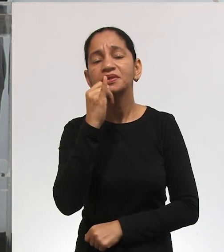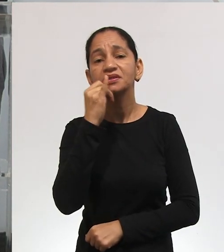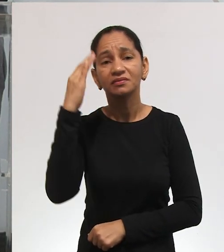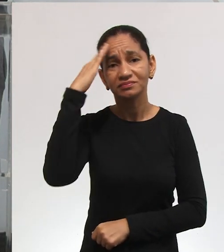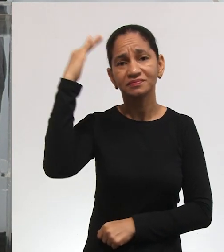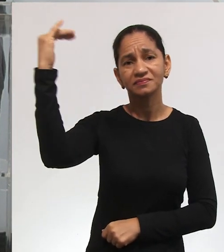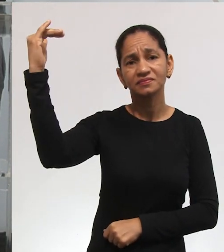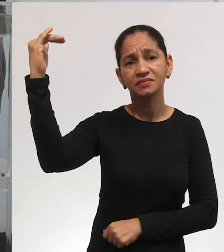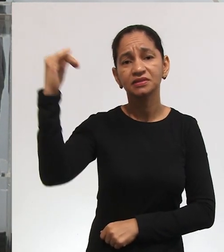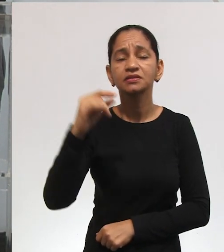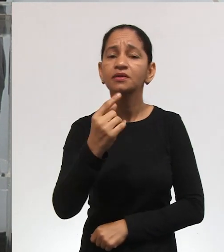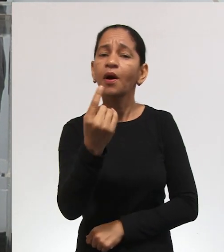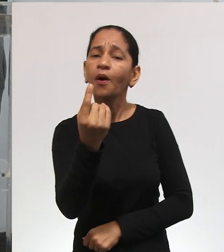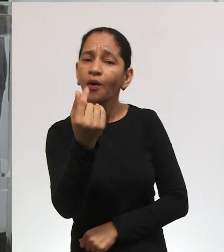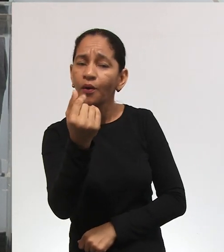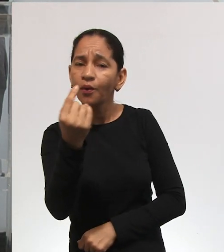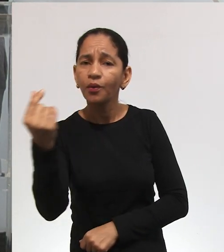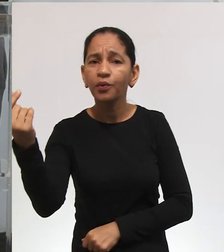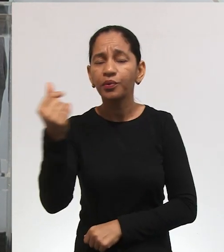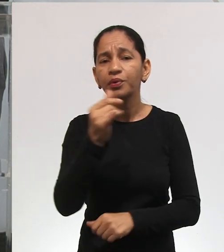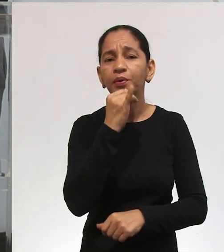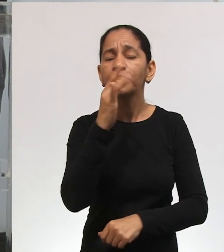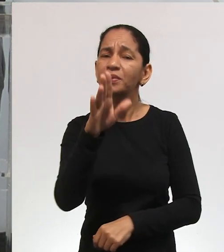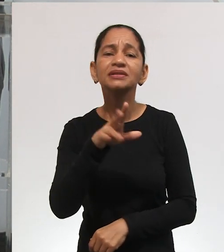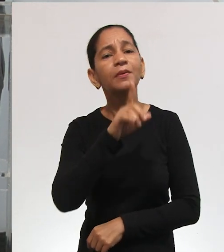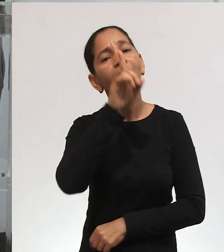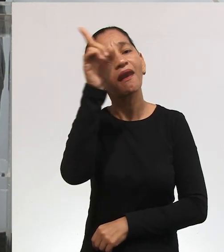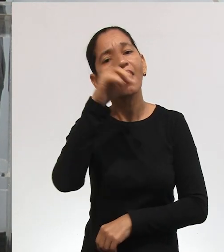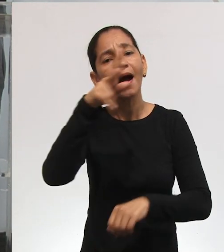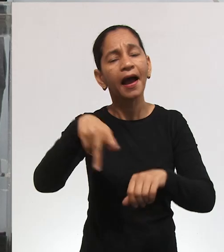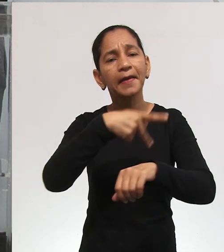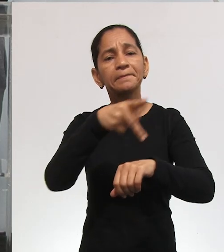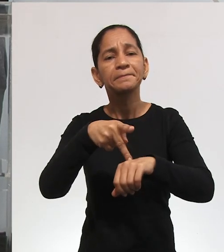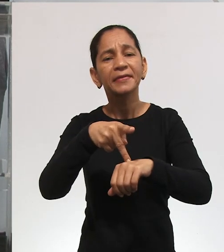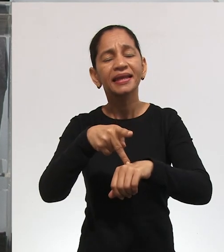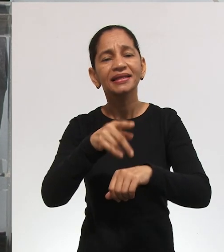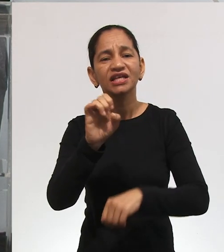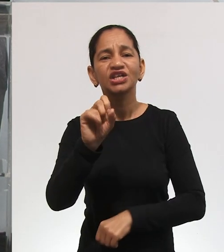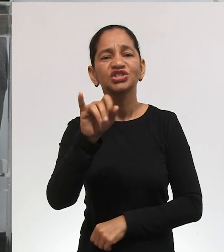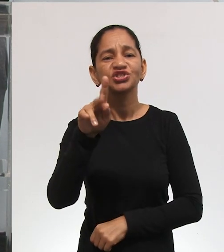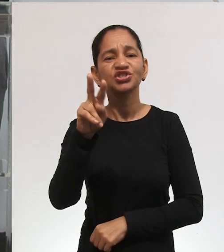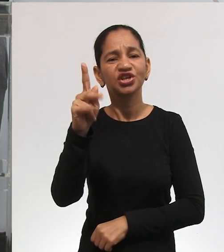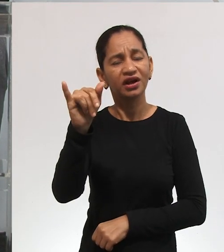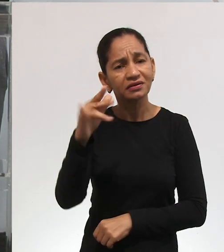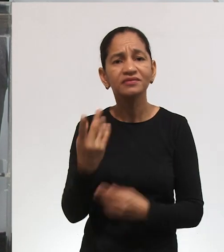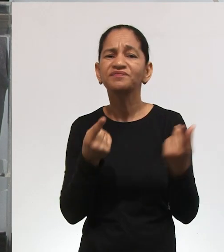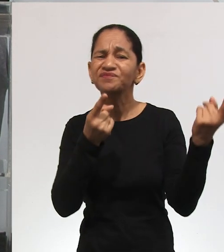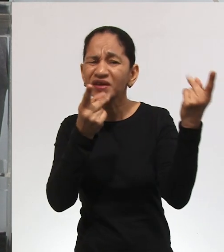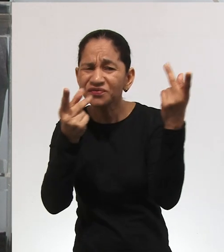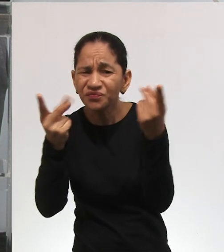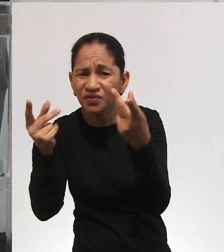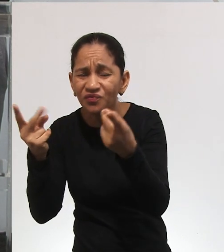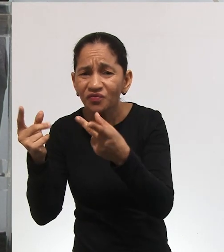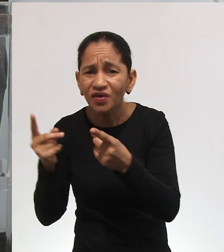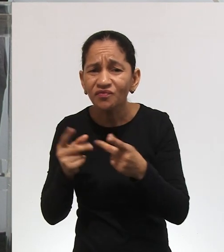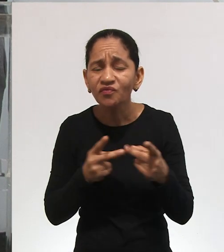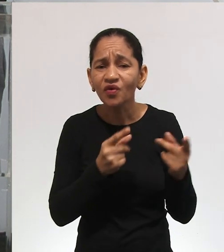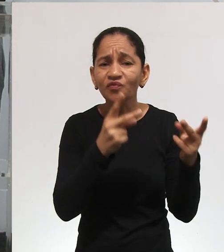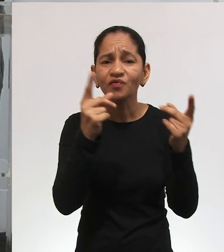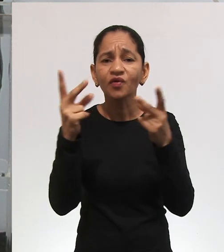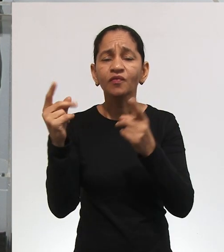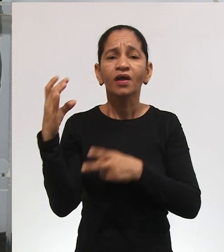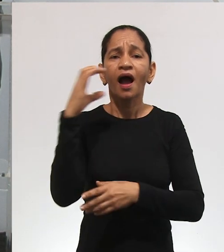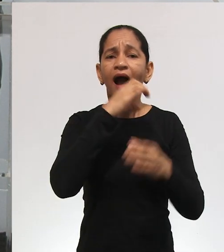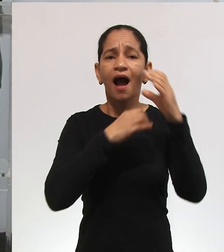famosa taxação das blusinhas da Shein impacta no direito do trabalho. Porque, perceba, é uma medida de